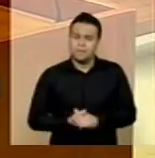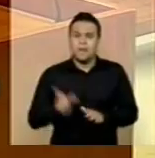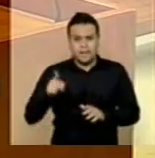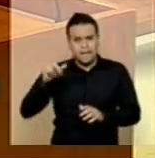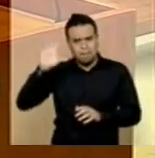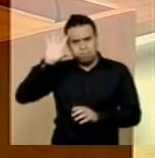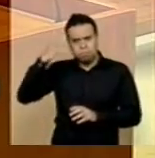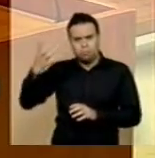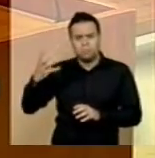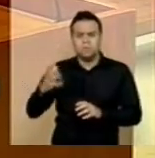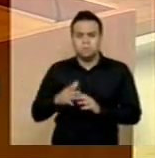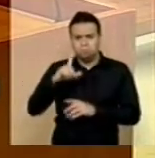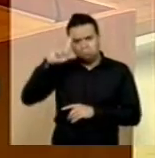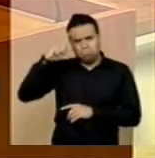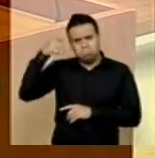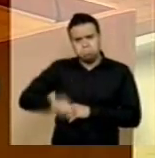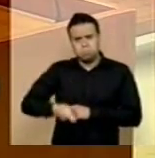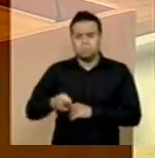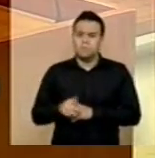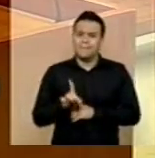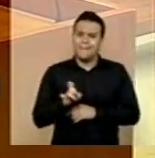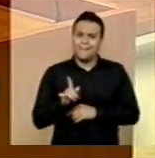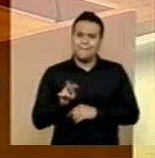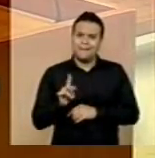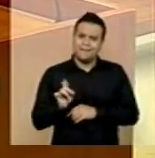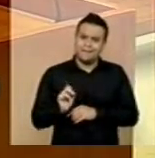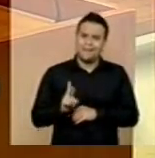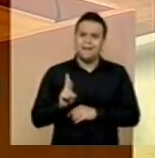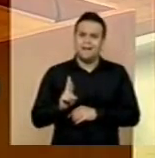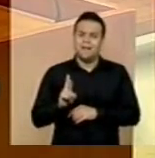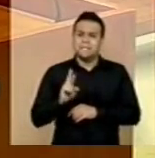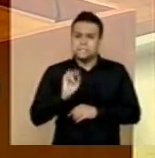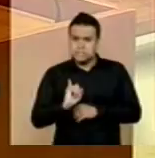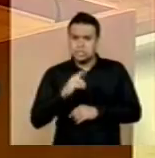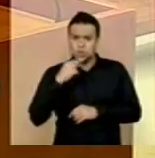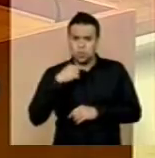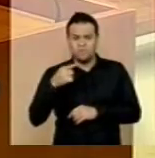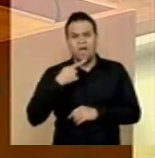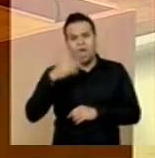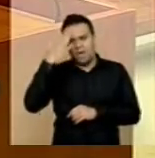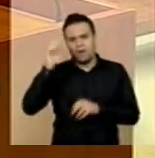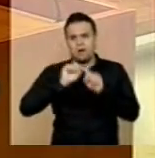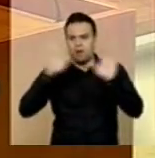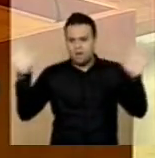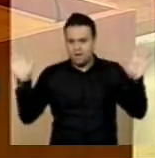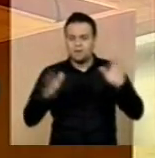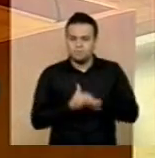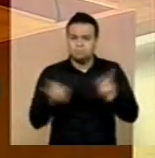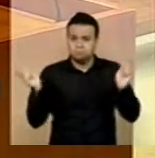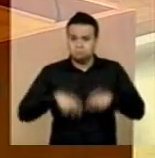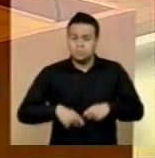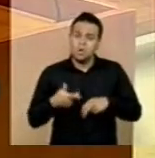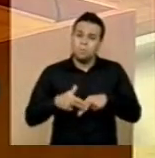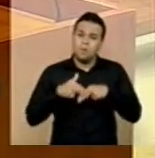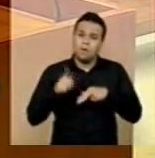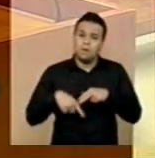Solucionar, decidir, deliberar, acabar com a dúvida, pôr termo à questão. E eu acho que é